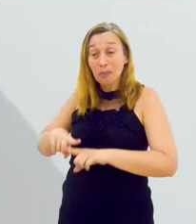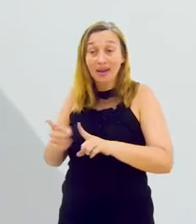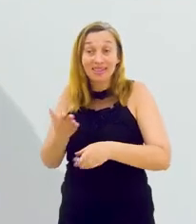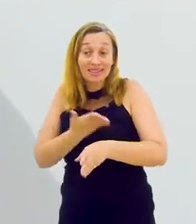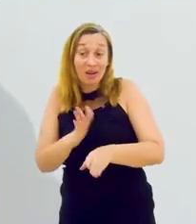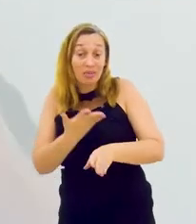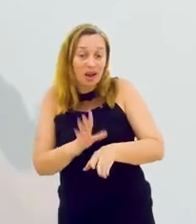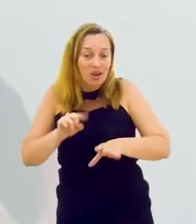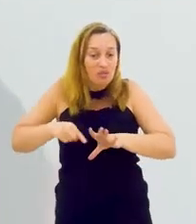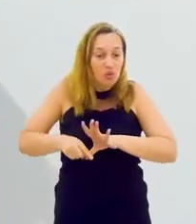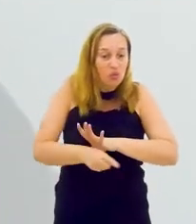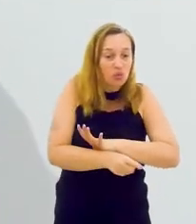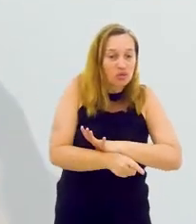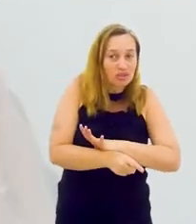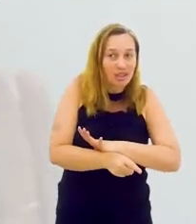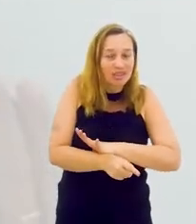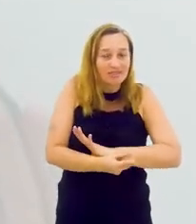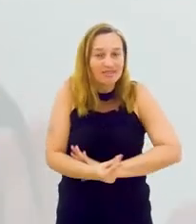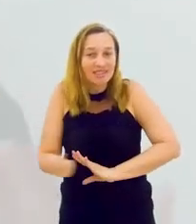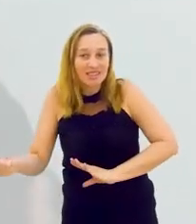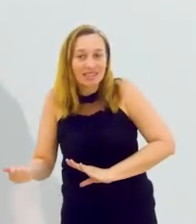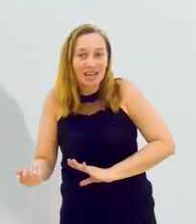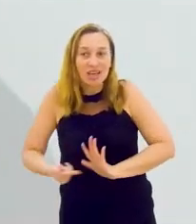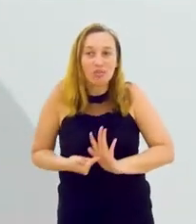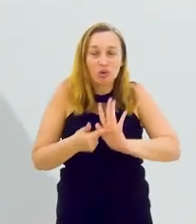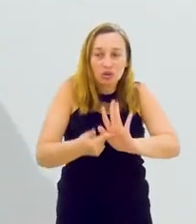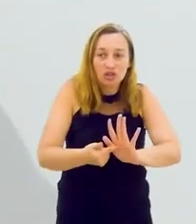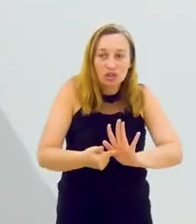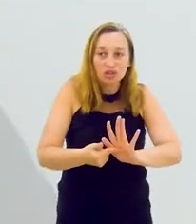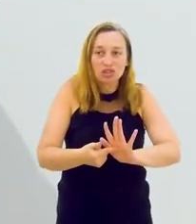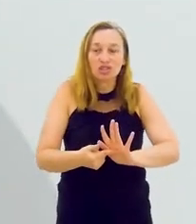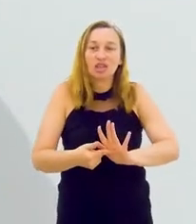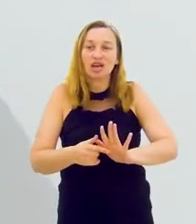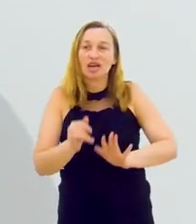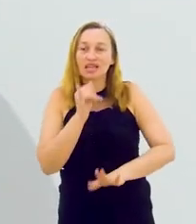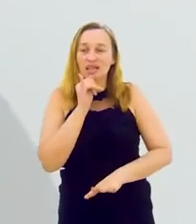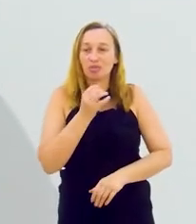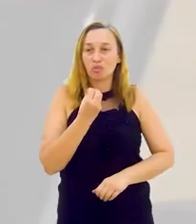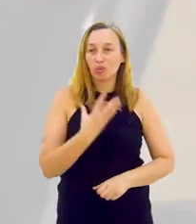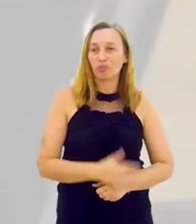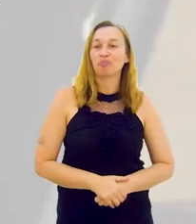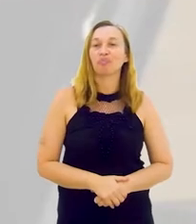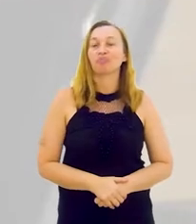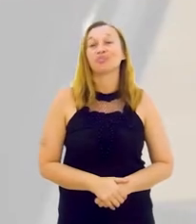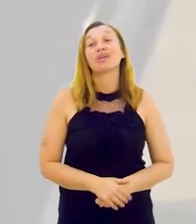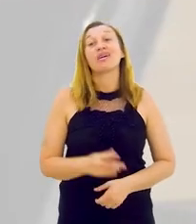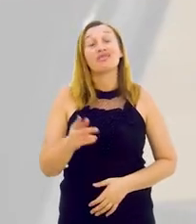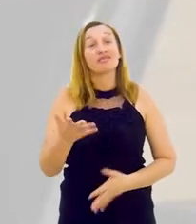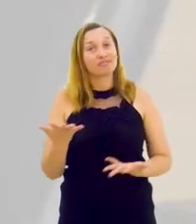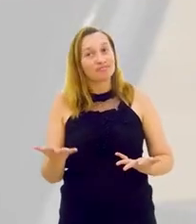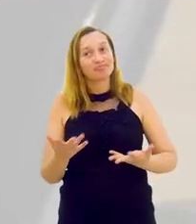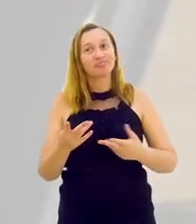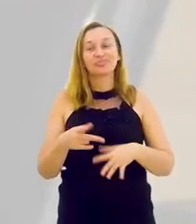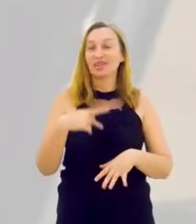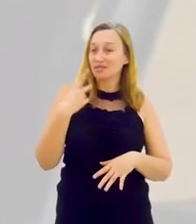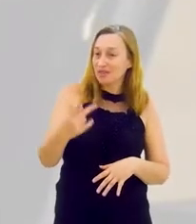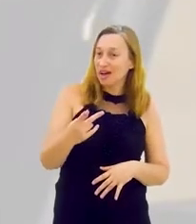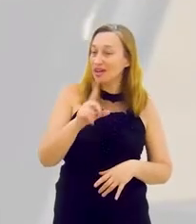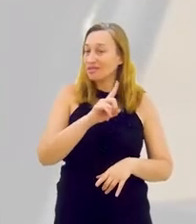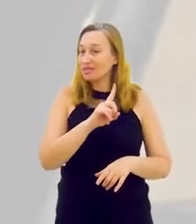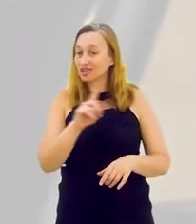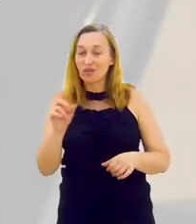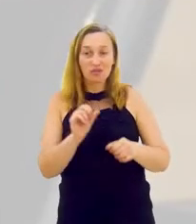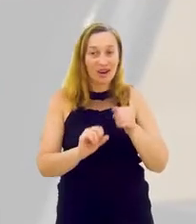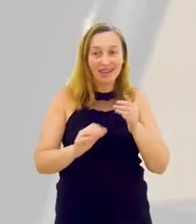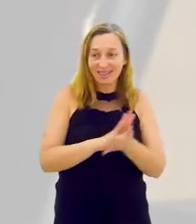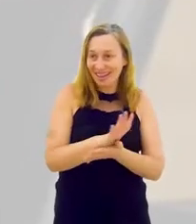que ela tem dificuldade, né, de sair e mostrar os bons exemplos. Porque fala-se, não fa se faz, né?